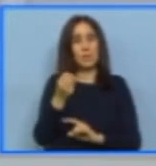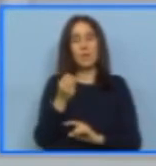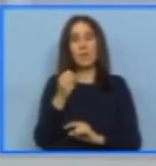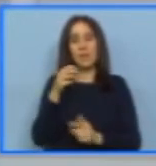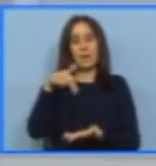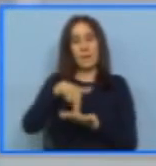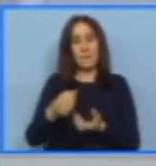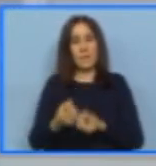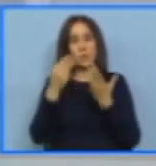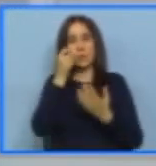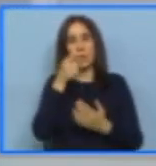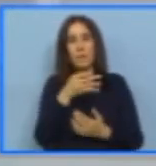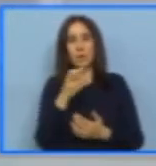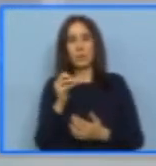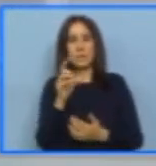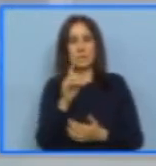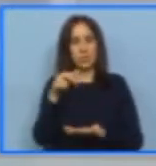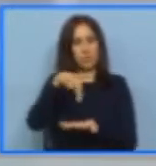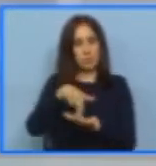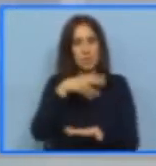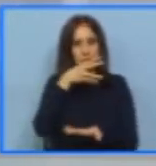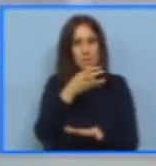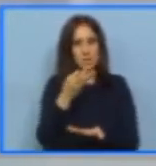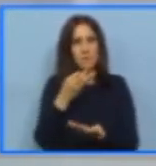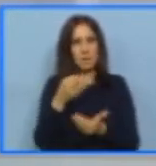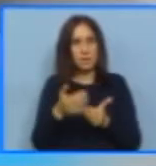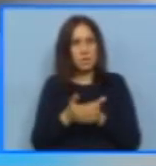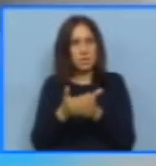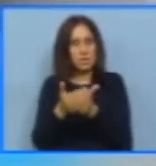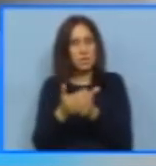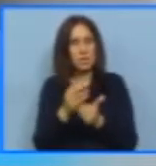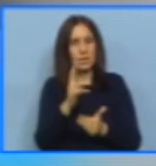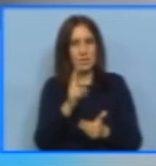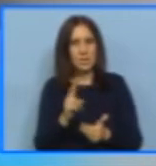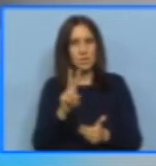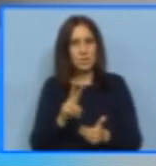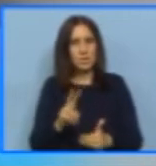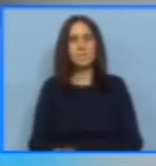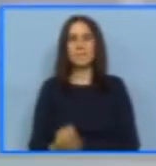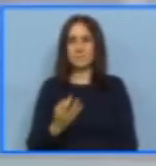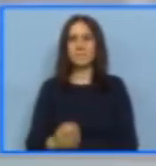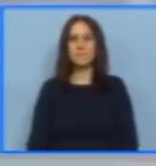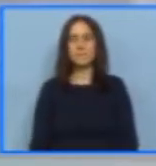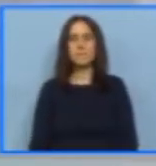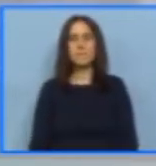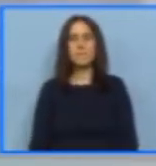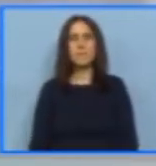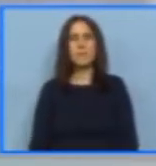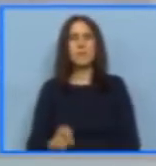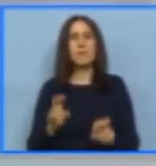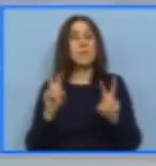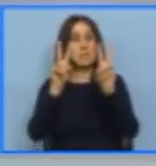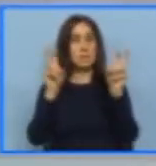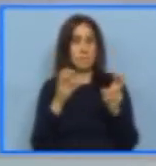precisamente. Exato. Em pela unidade da Igreja, vinha rezar pela unidade da Igreja. Não é? É um tema presente também, para além deste tema